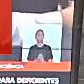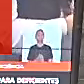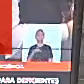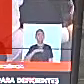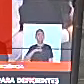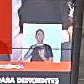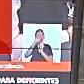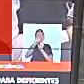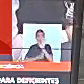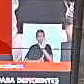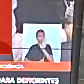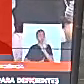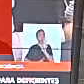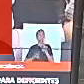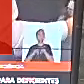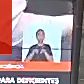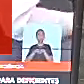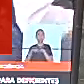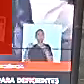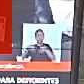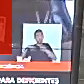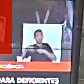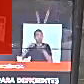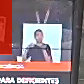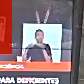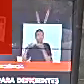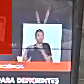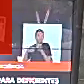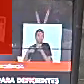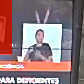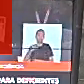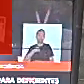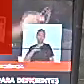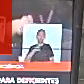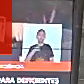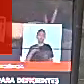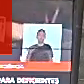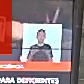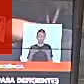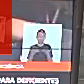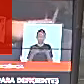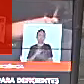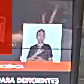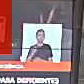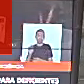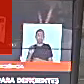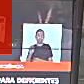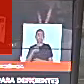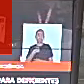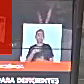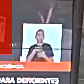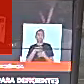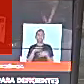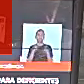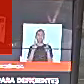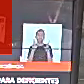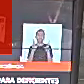direitos e de deveres. E eu saio daqui com essa esperança